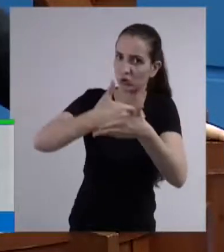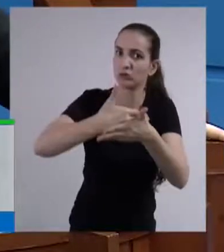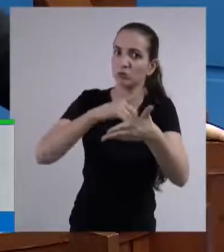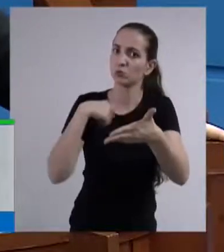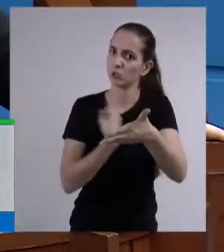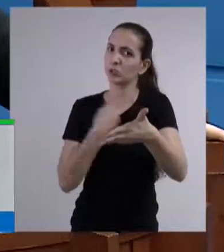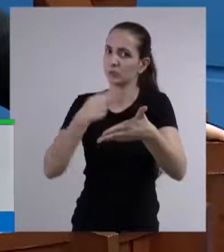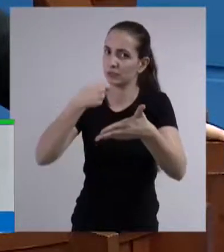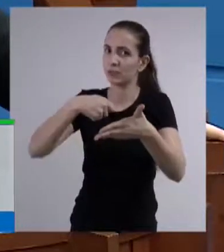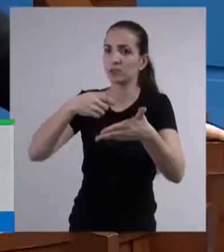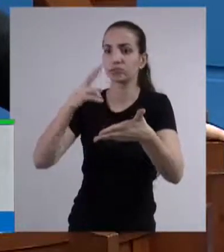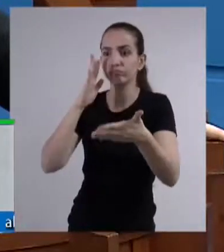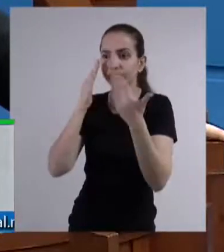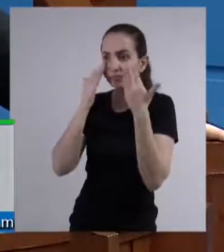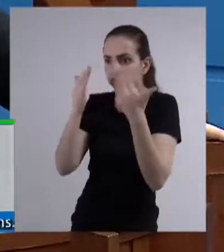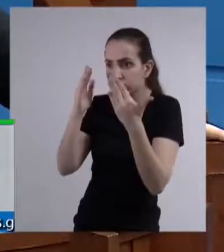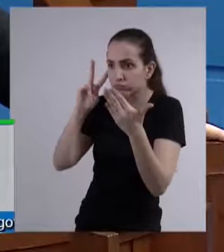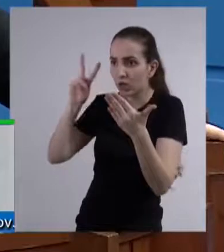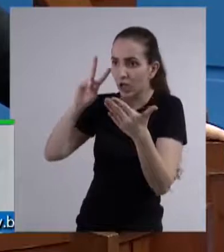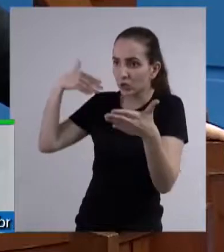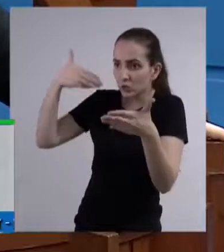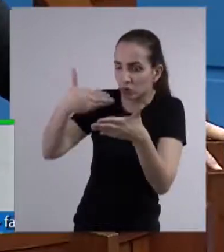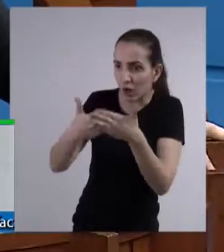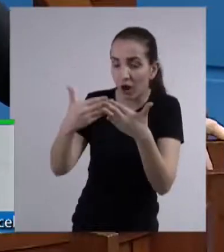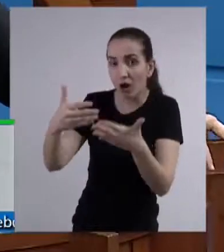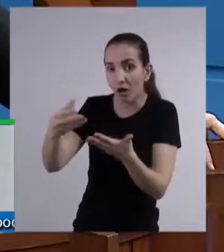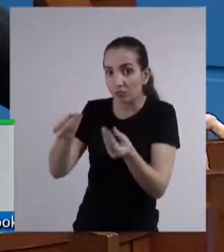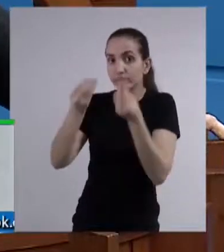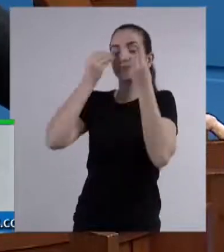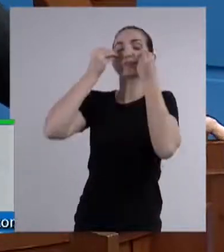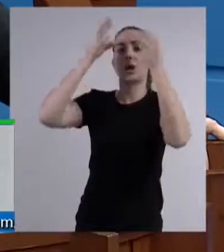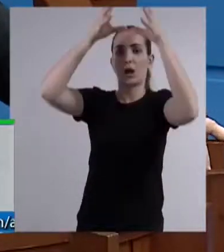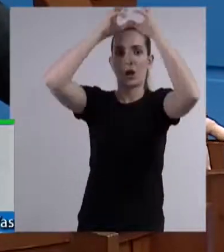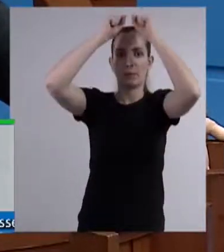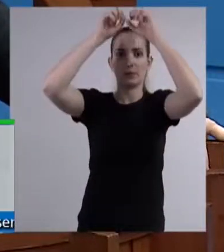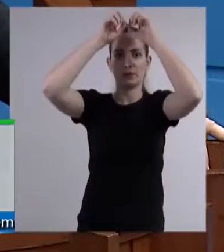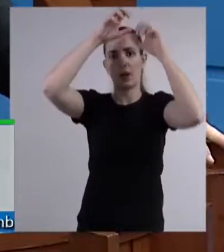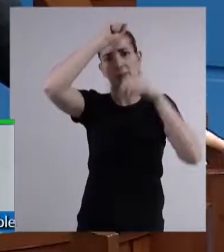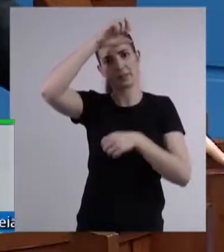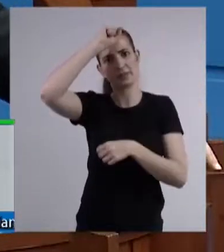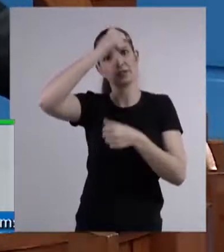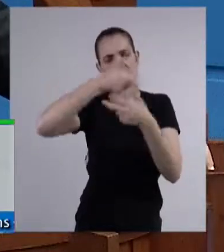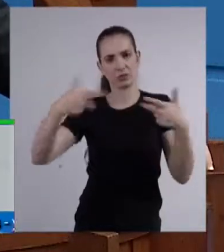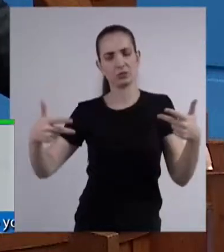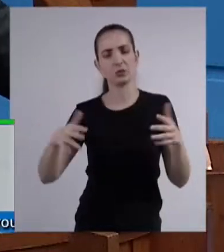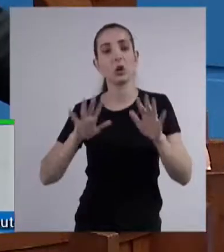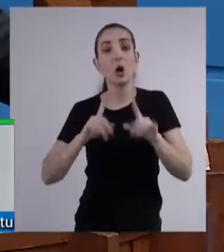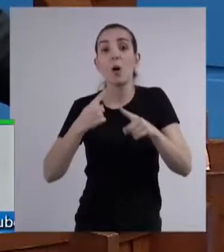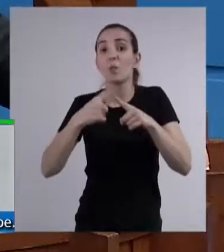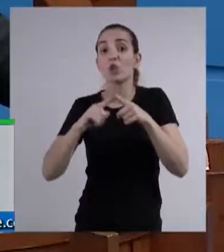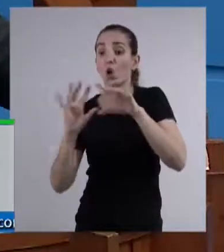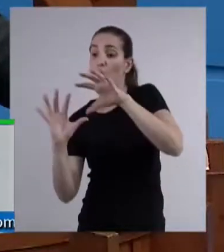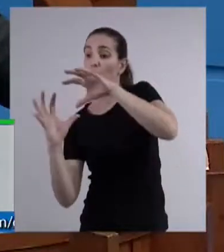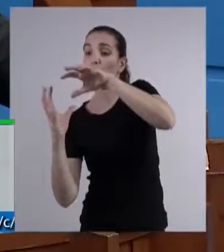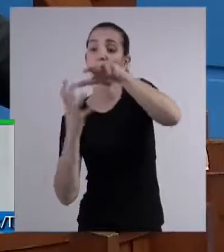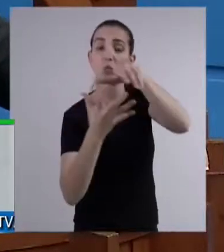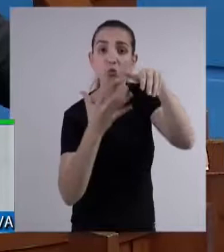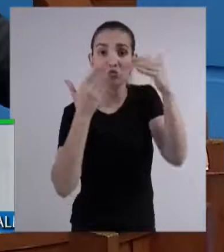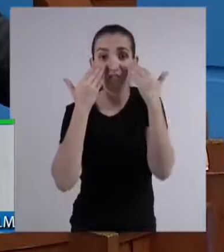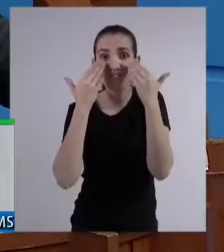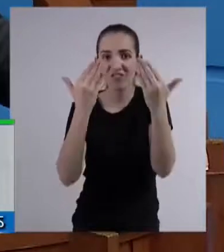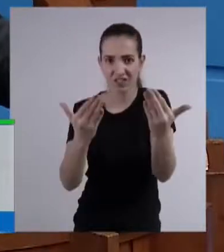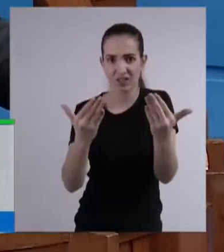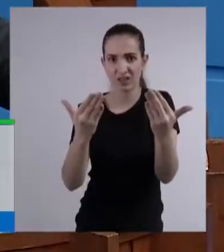O mundo todo está acompanhando aquilo que vem acontecendo no